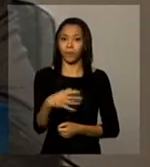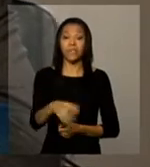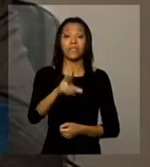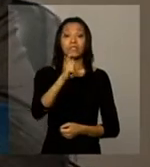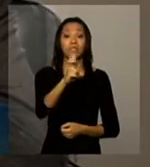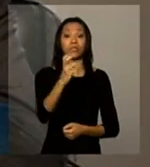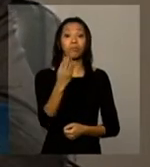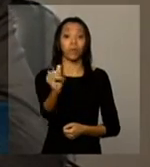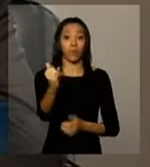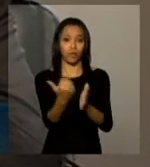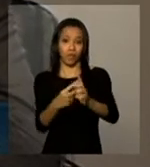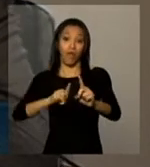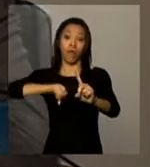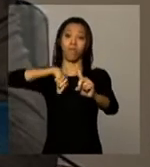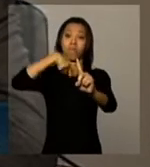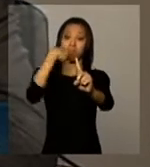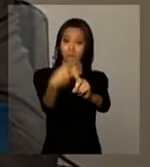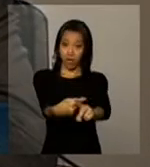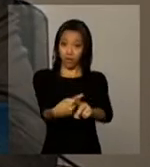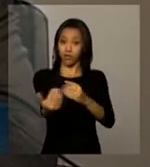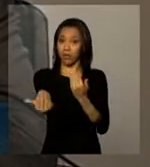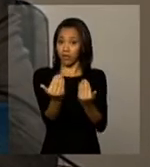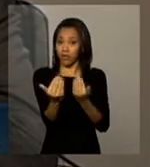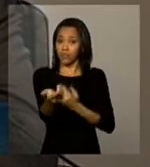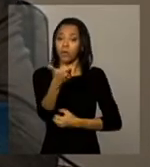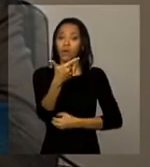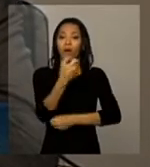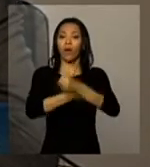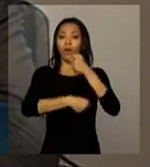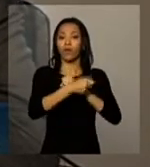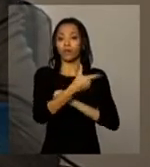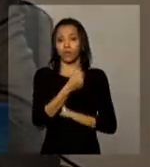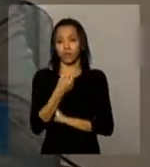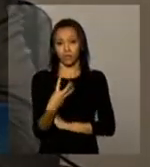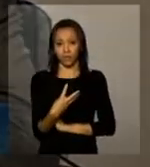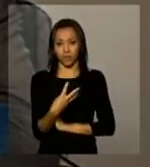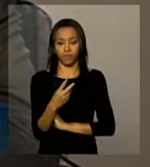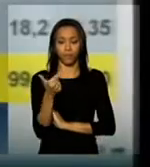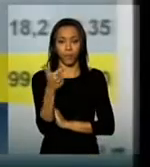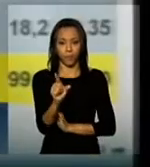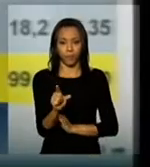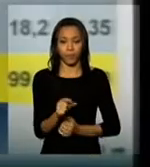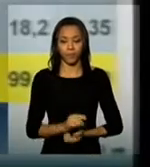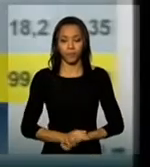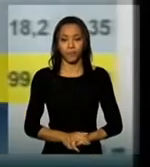bilhões a mais do que em 2013. Passamos adiante.